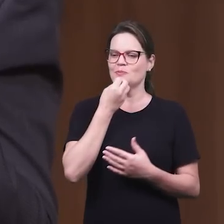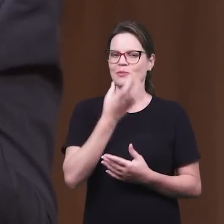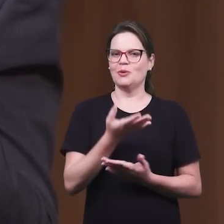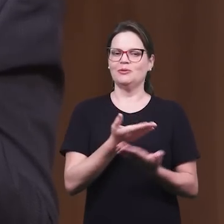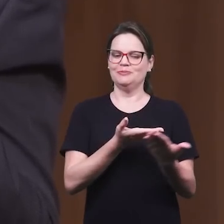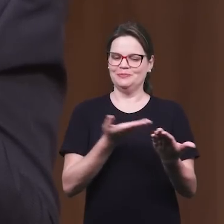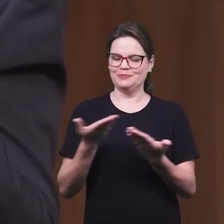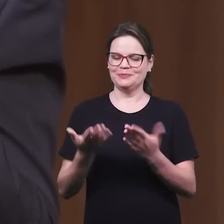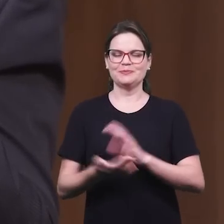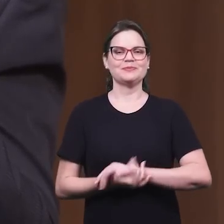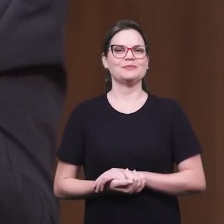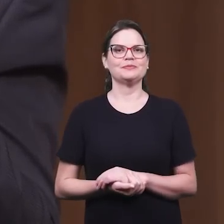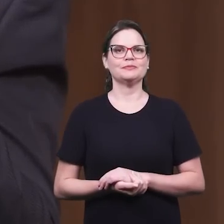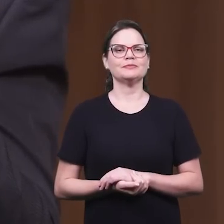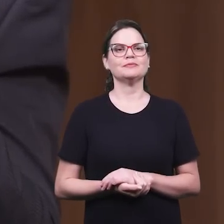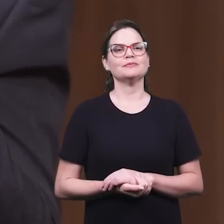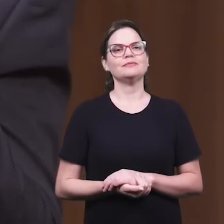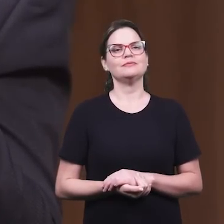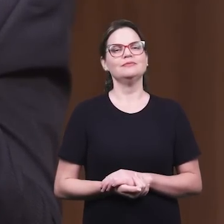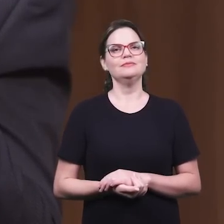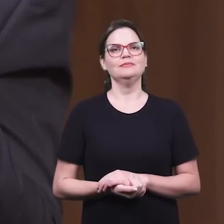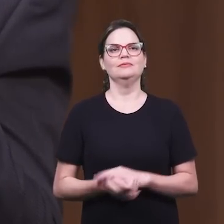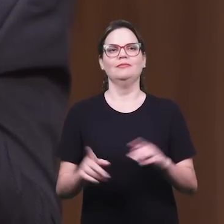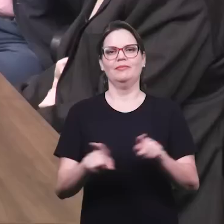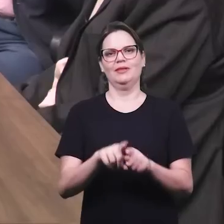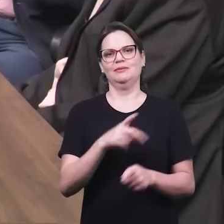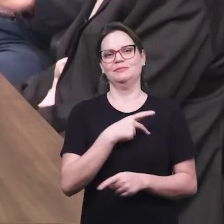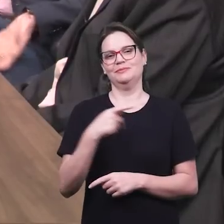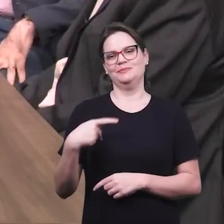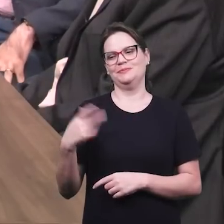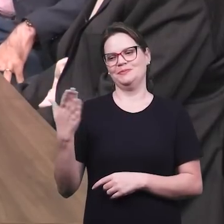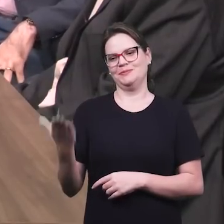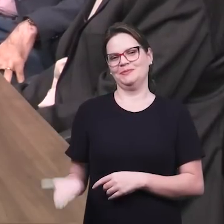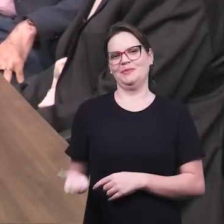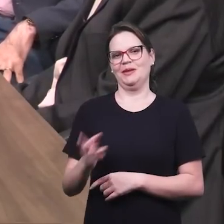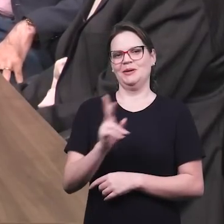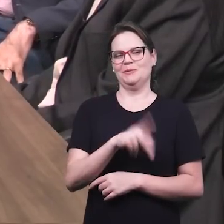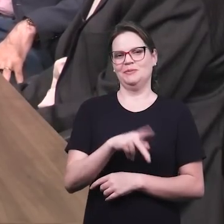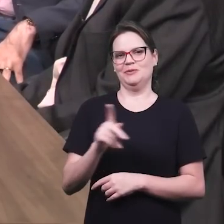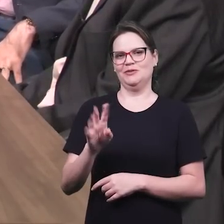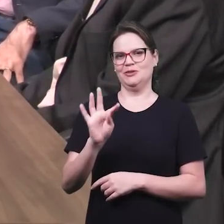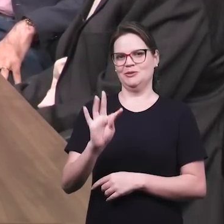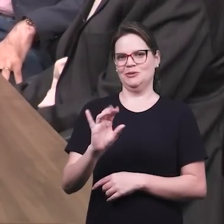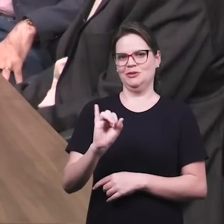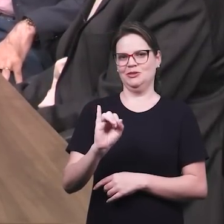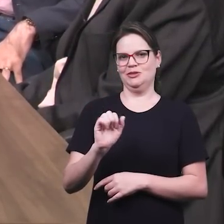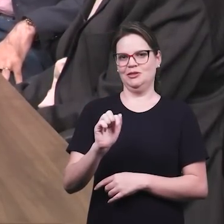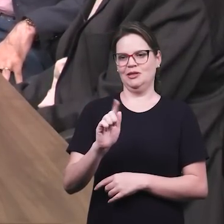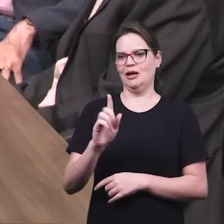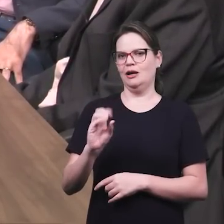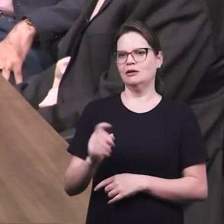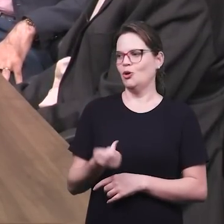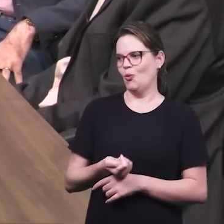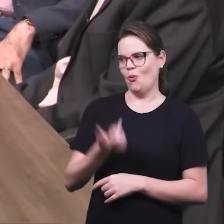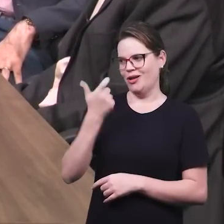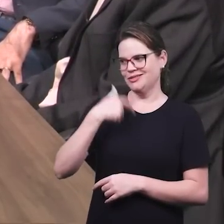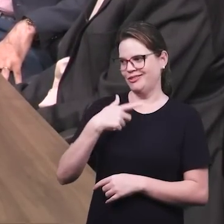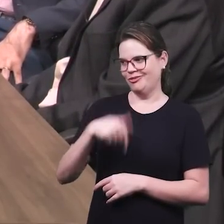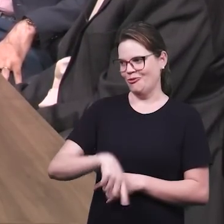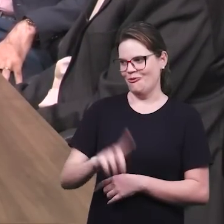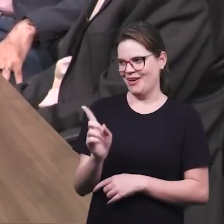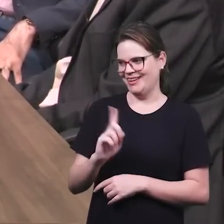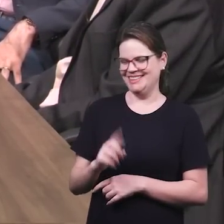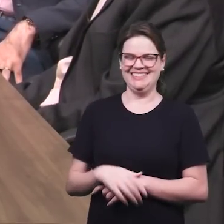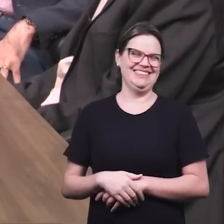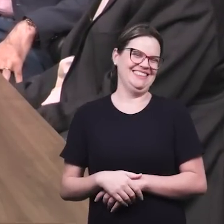desse assunto. Bem, e está aqui o professor Tiago Costa, paz do Senhor. Quase não estou aqui, né? Paz do